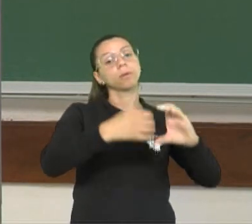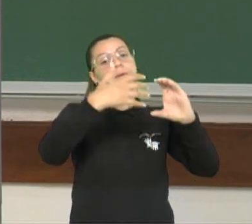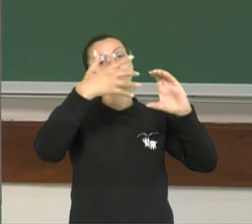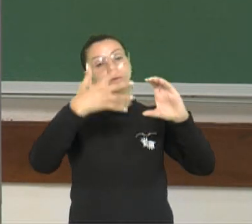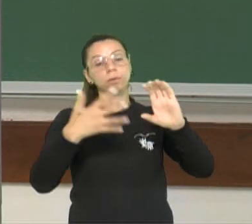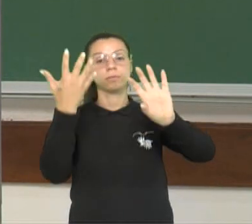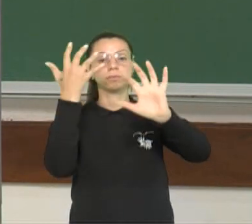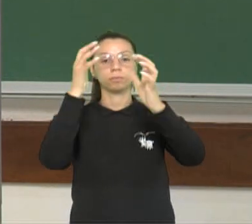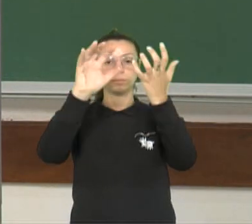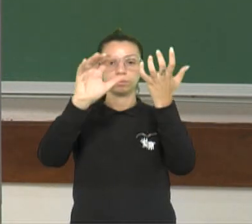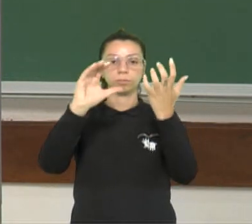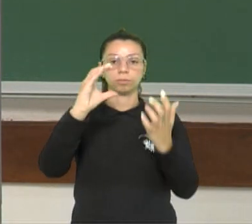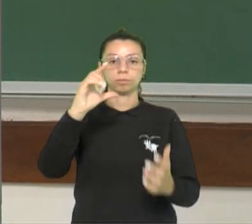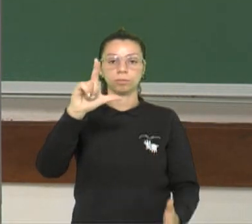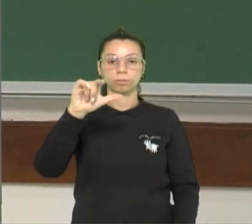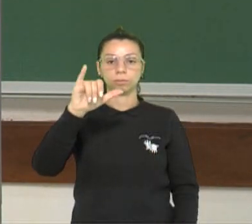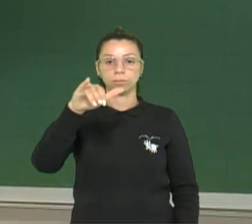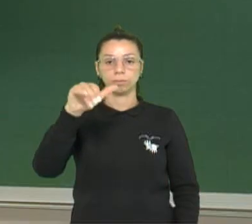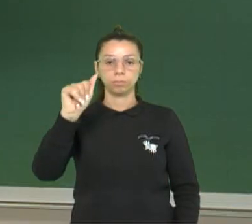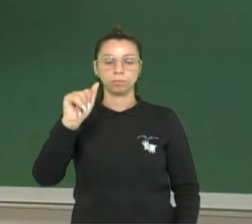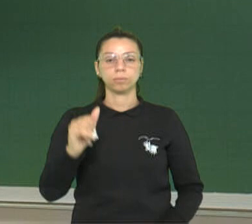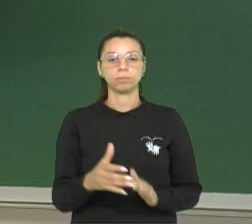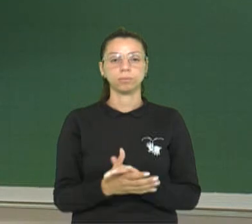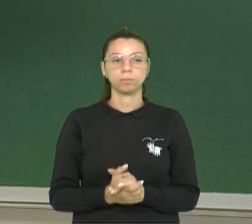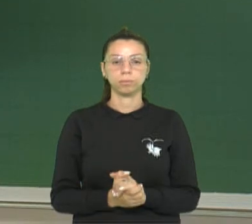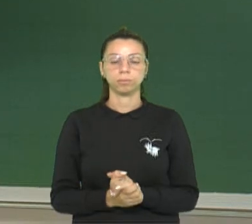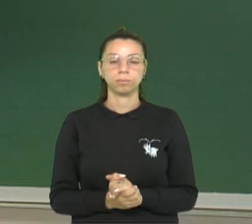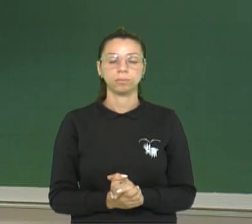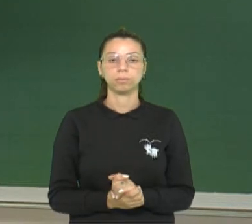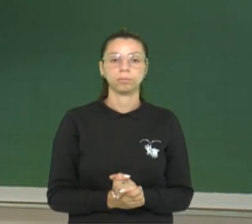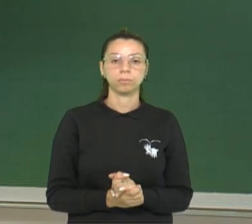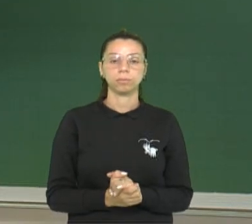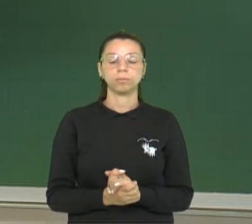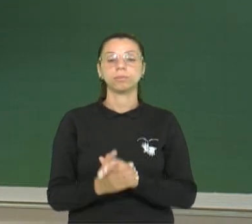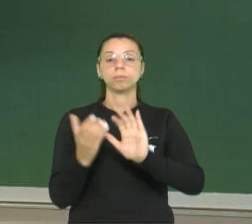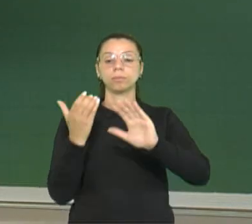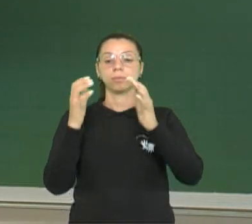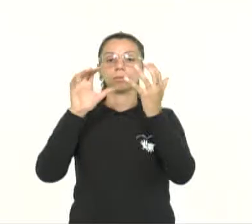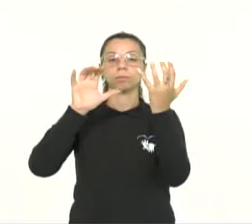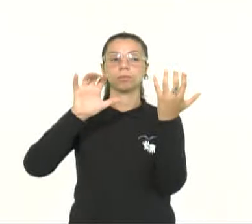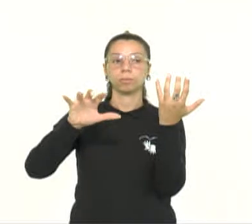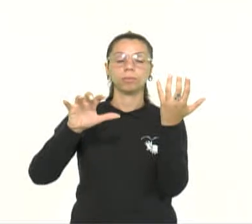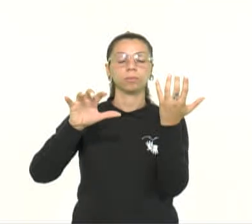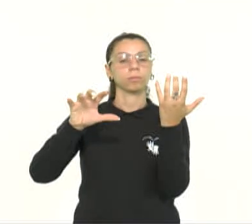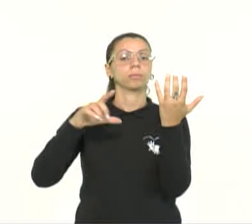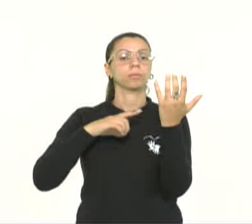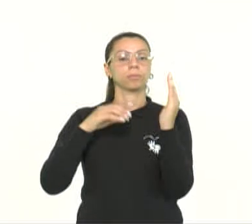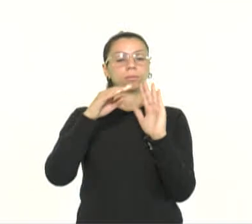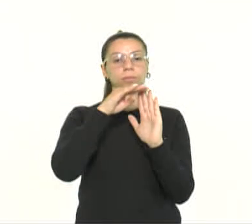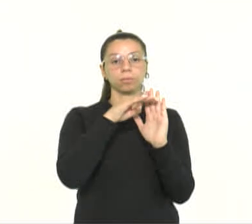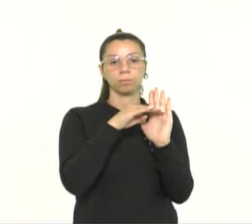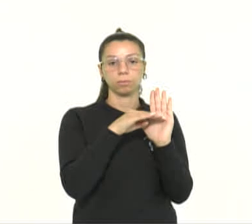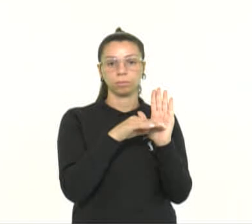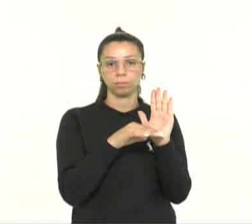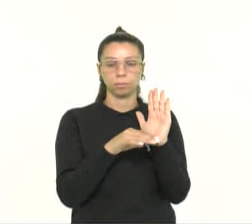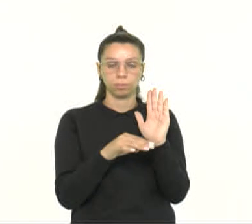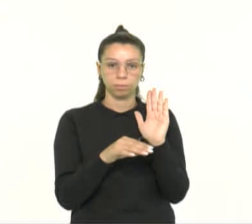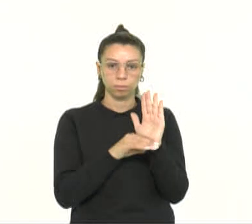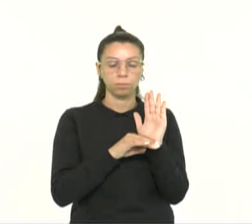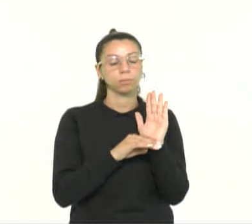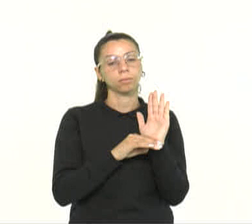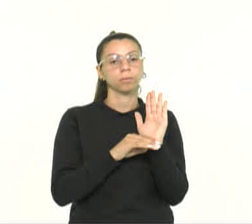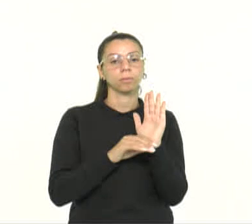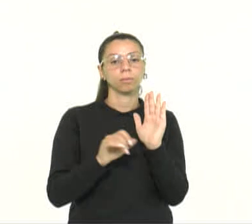o clima. Nós vamos perceber que o clima ele dispõe de elementos que são